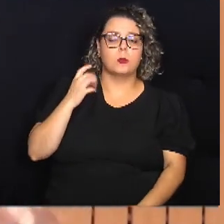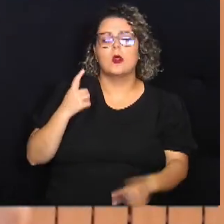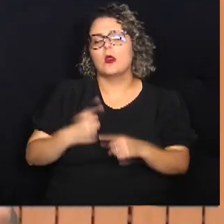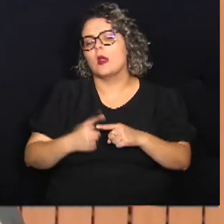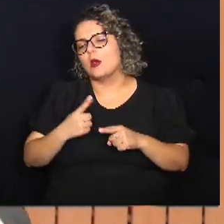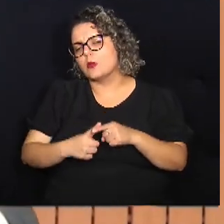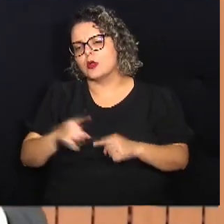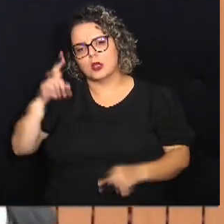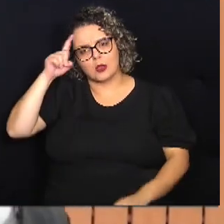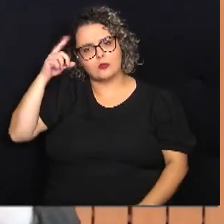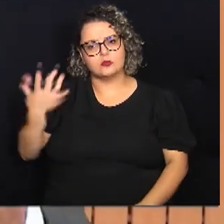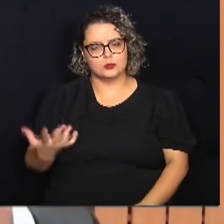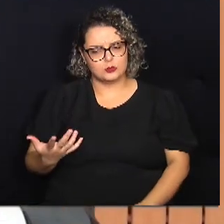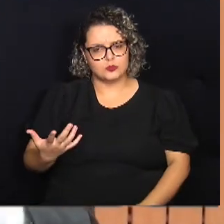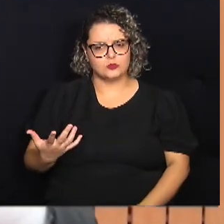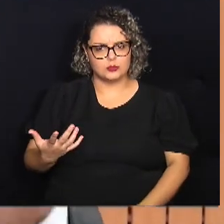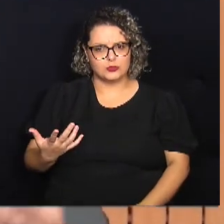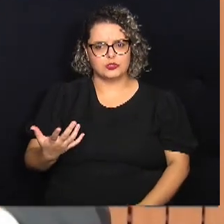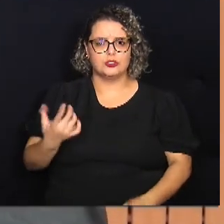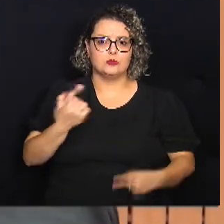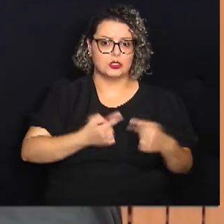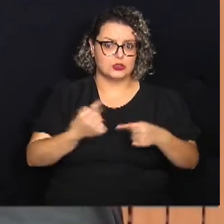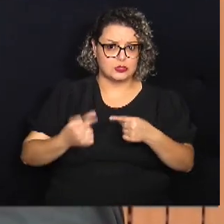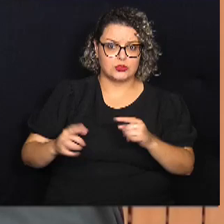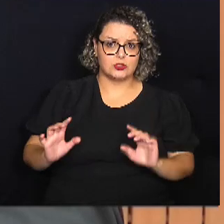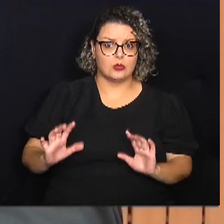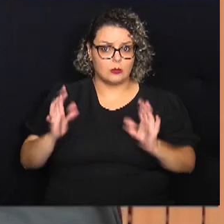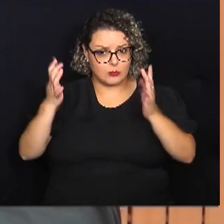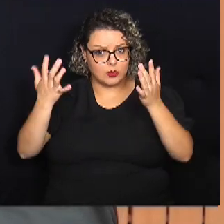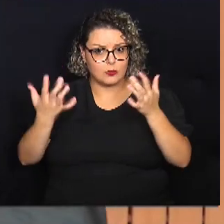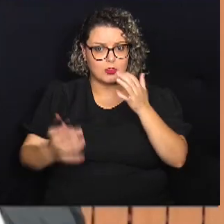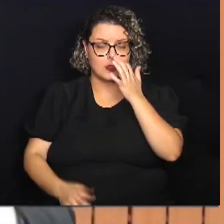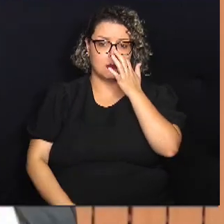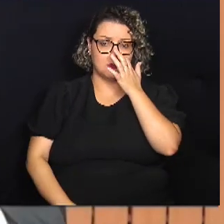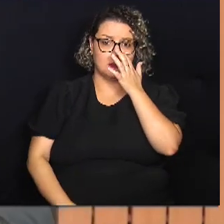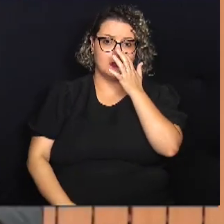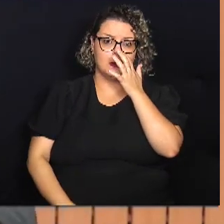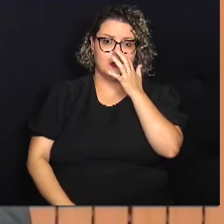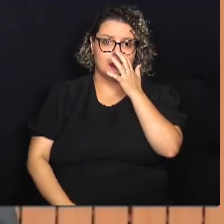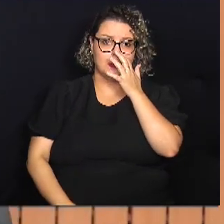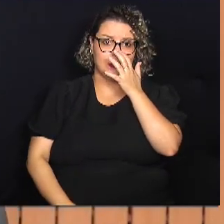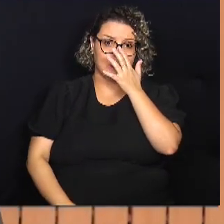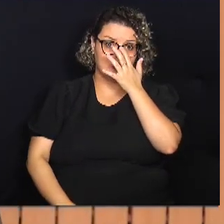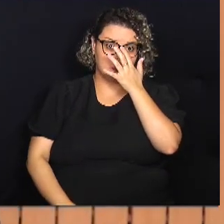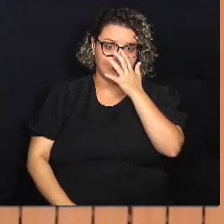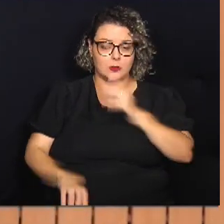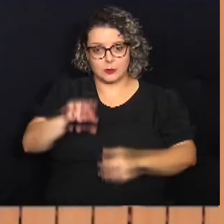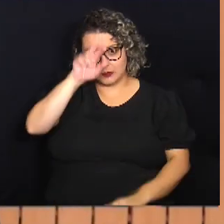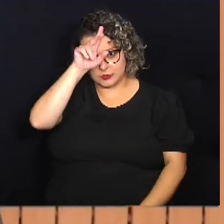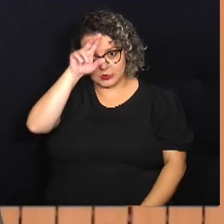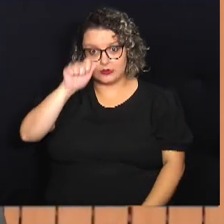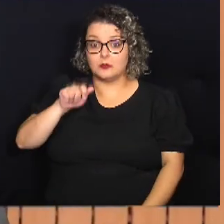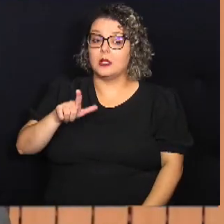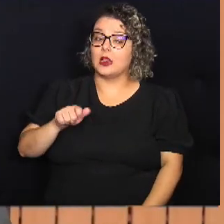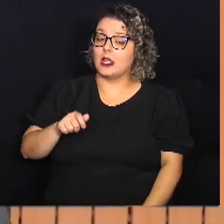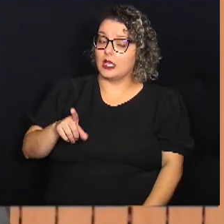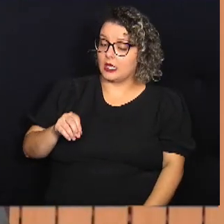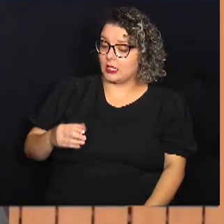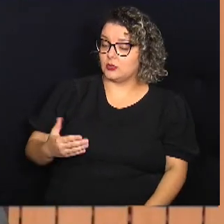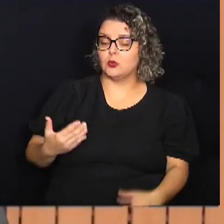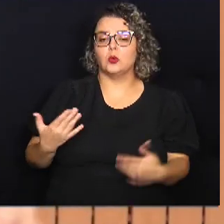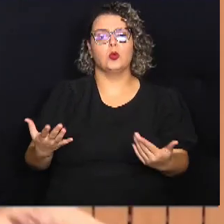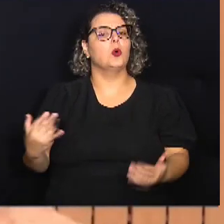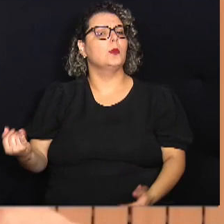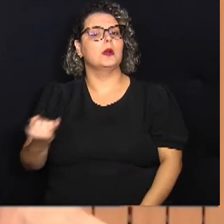data, né, para discutir, comemorar um inseto alado, né, qual a importância dele